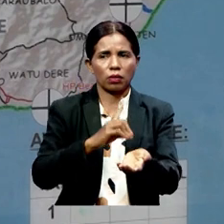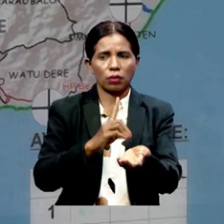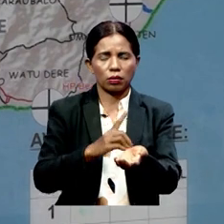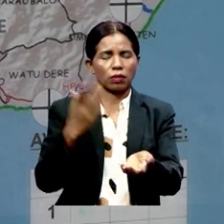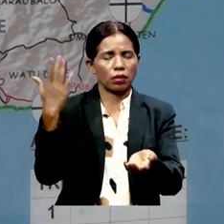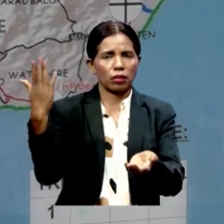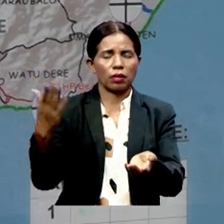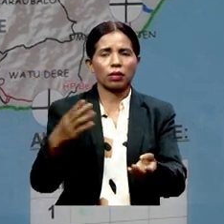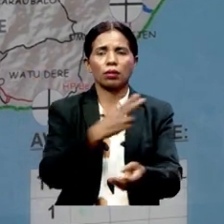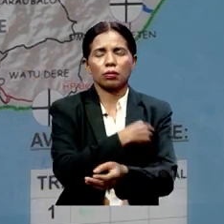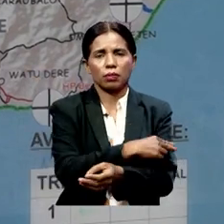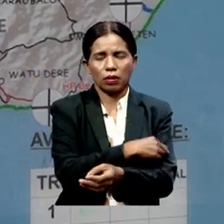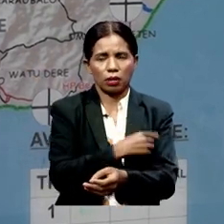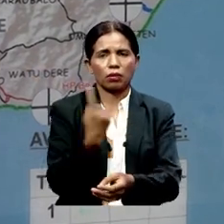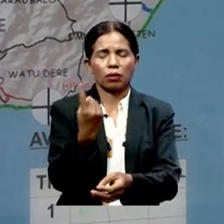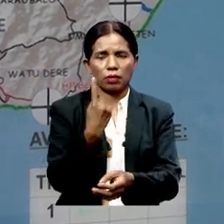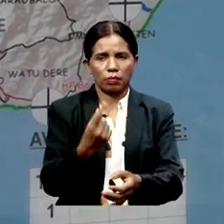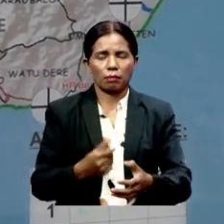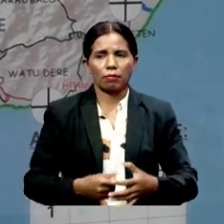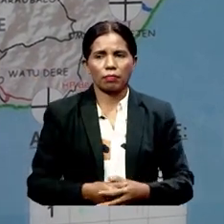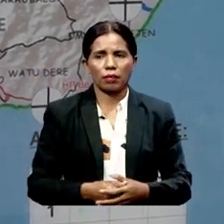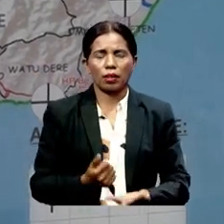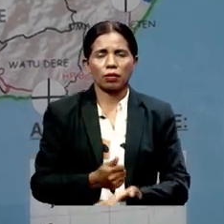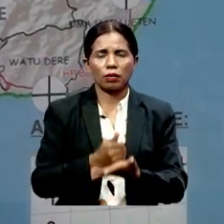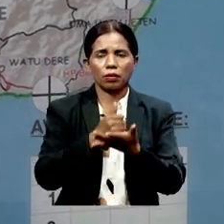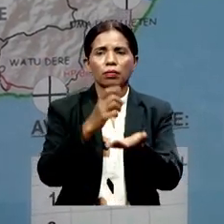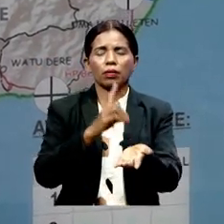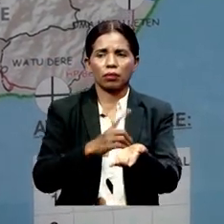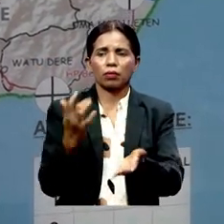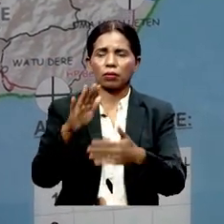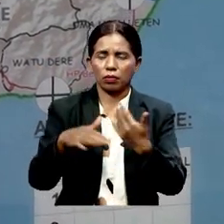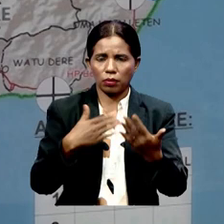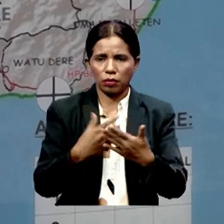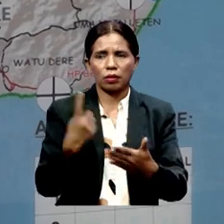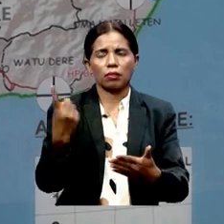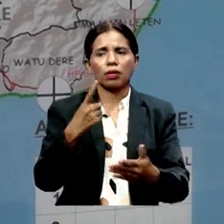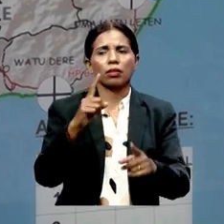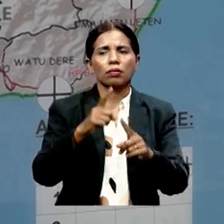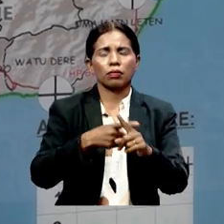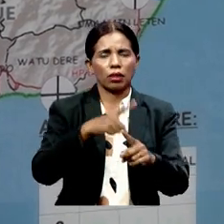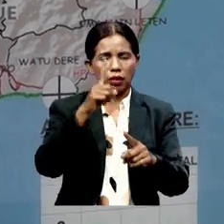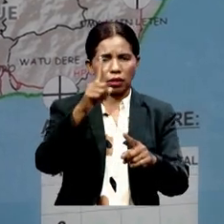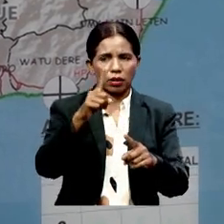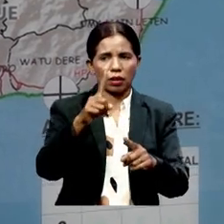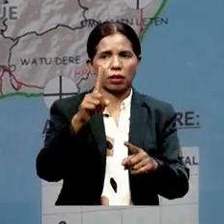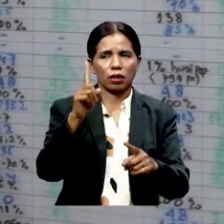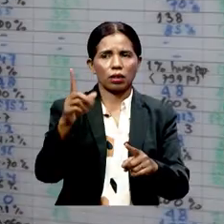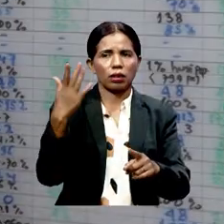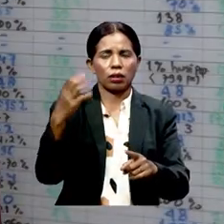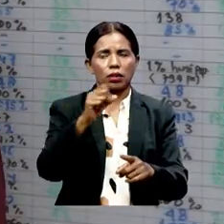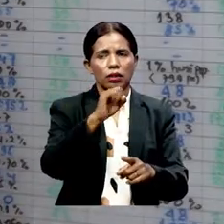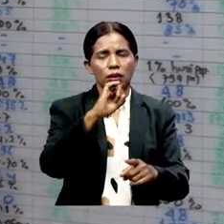centro de então atendimento médico só fulaida da laida e a